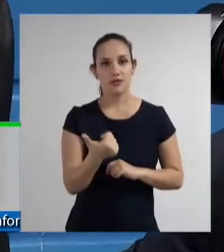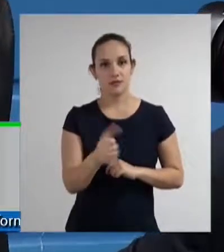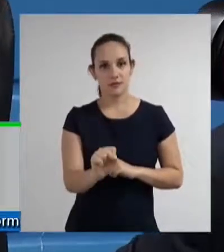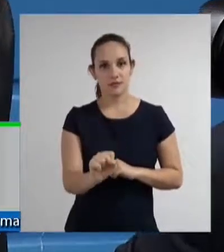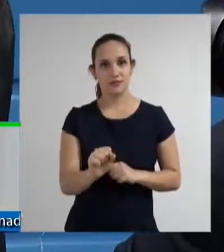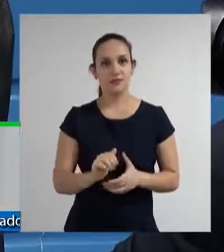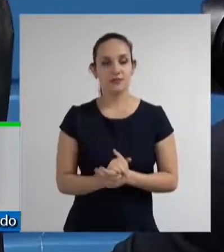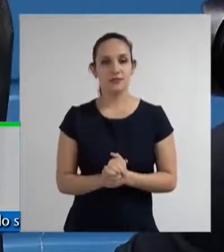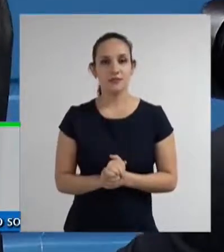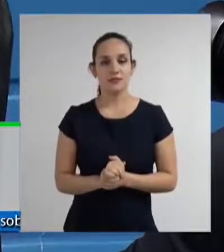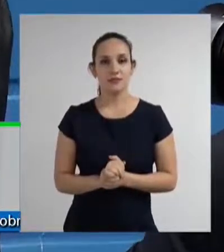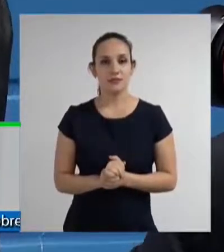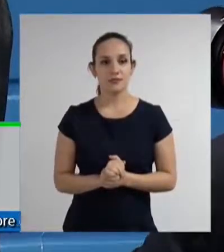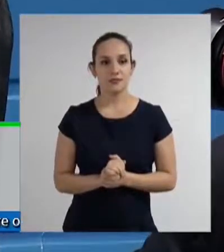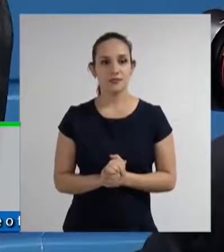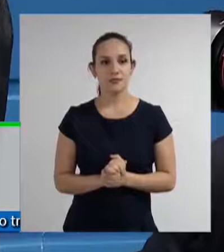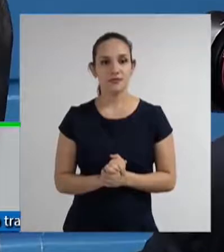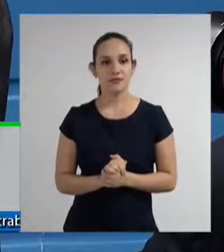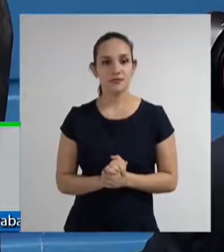37/2018,